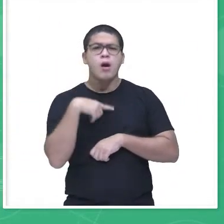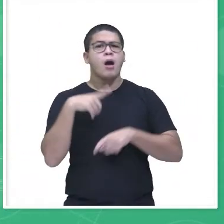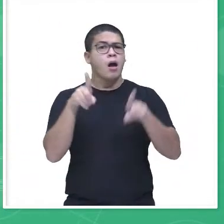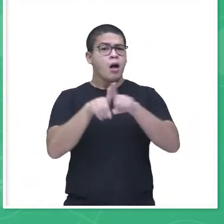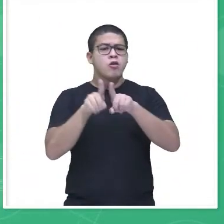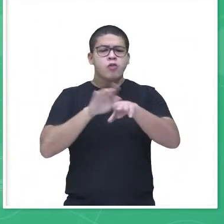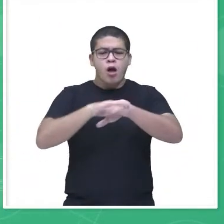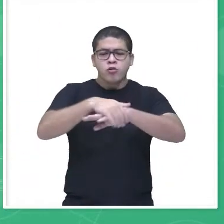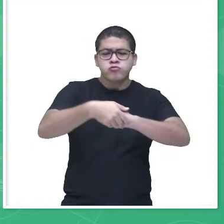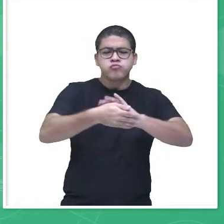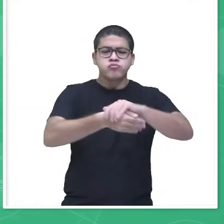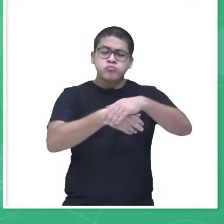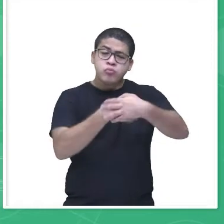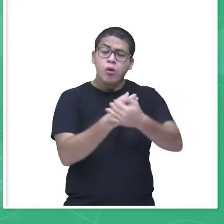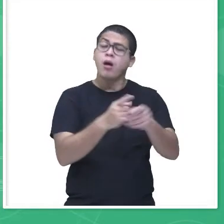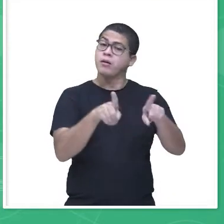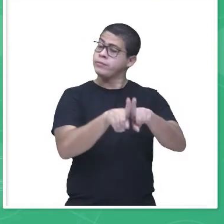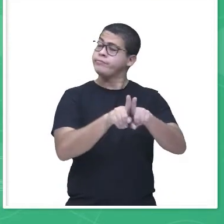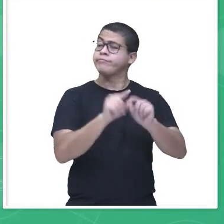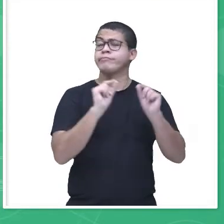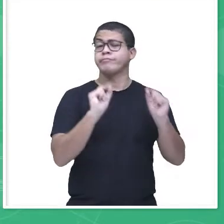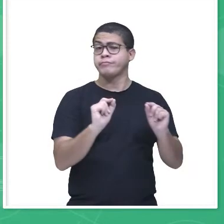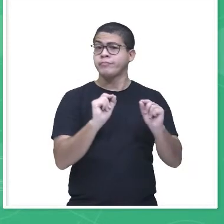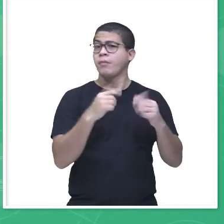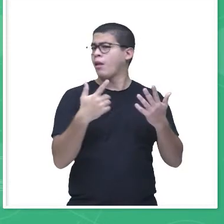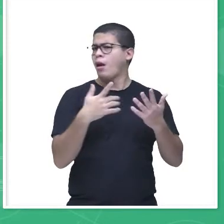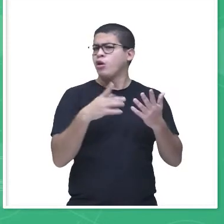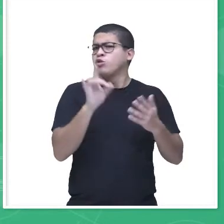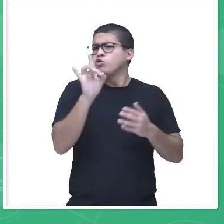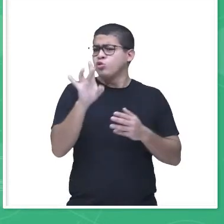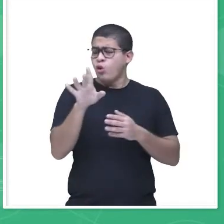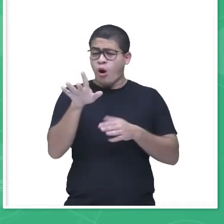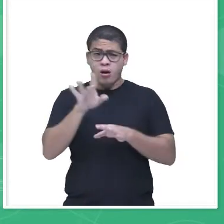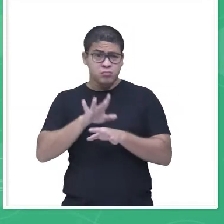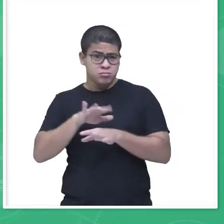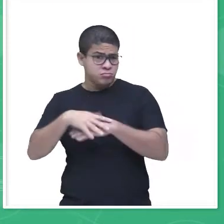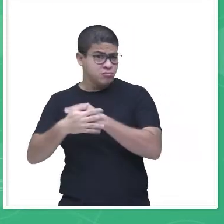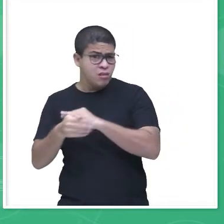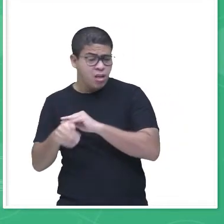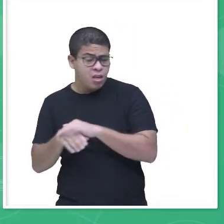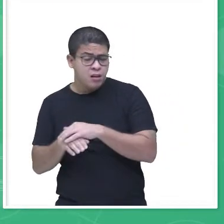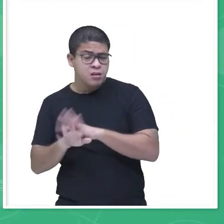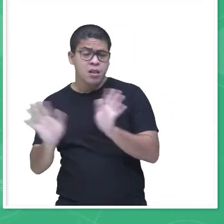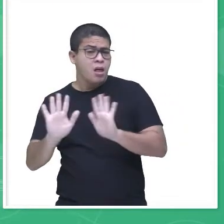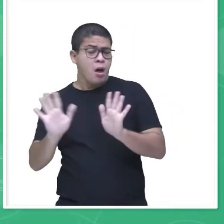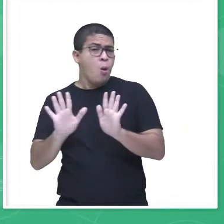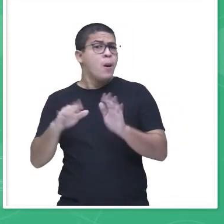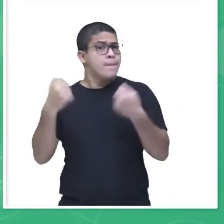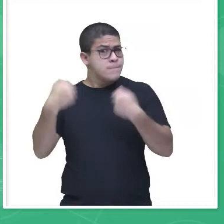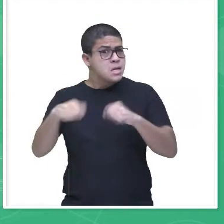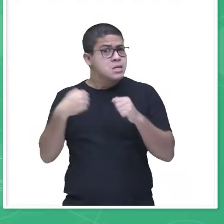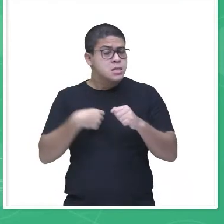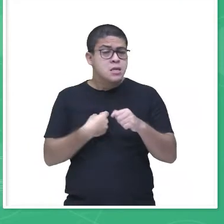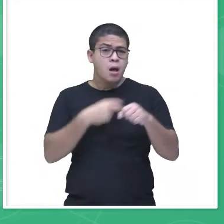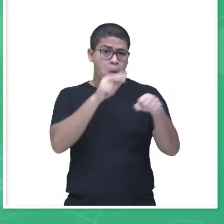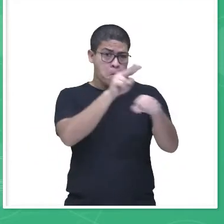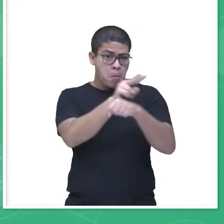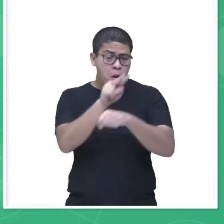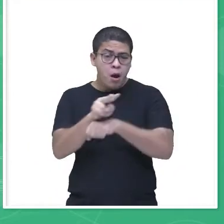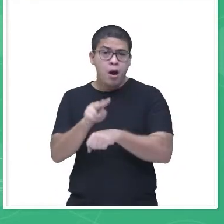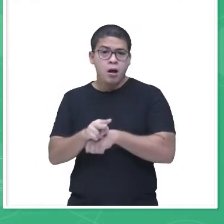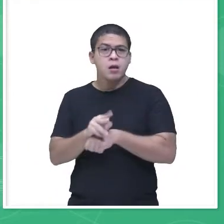que todo mundo sabe, mas não é só por aí. Não para somente nisso. A higiene, vamos ver aí, é